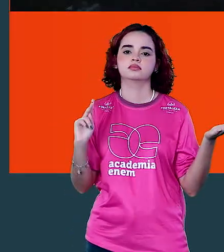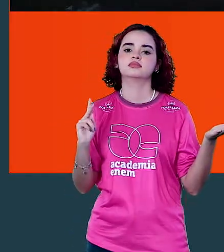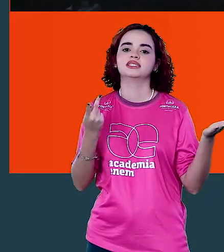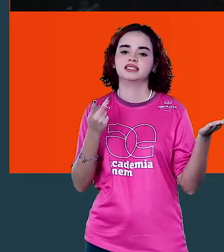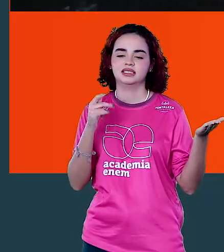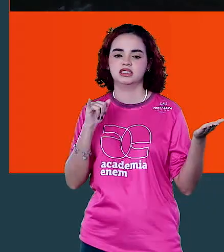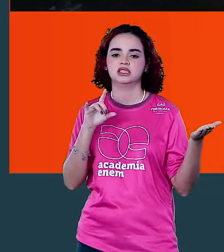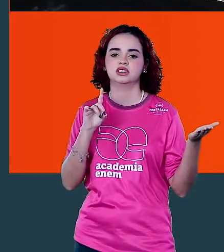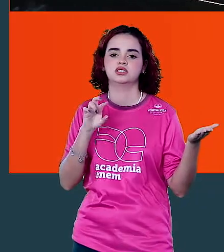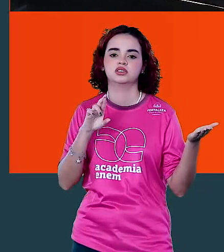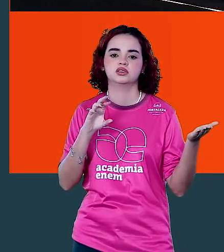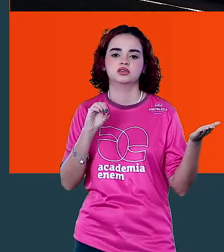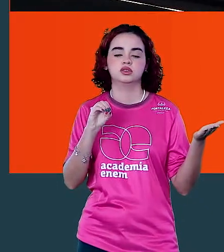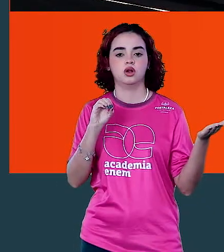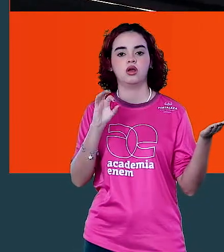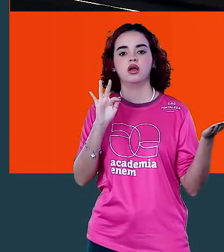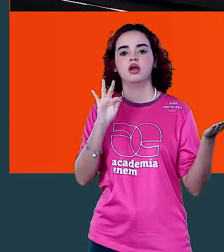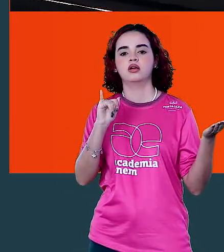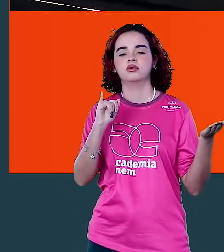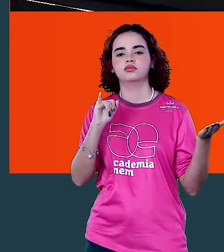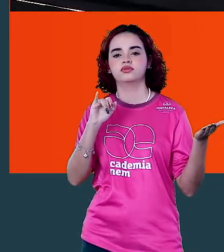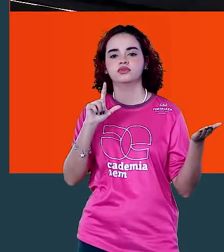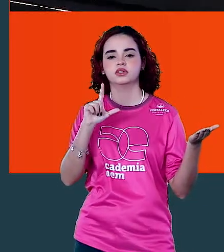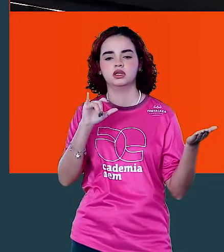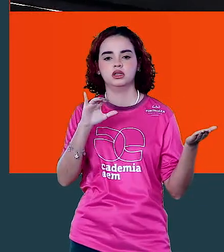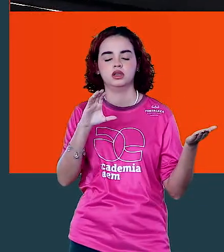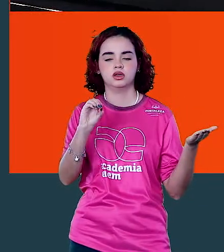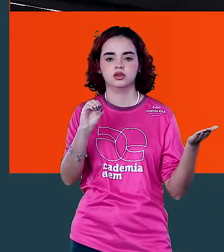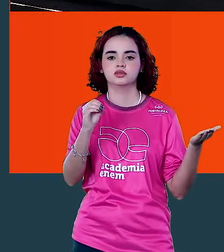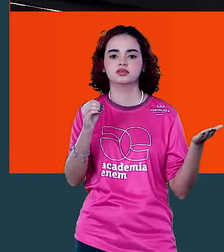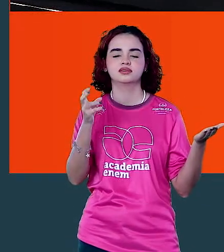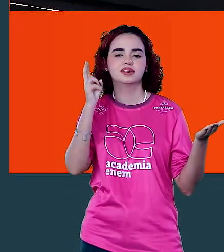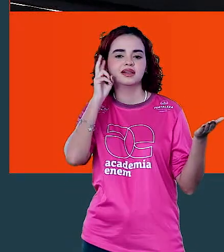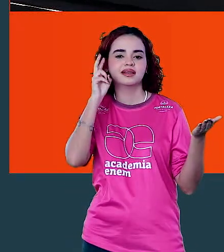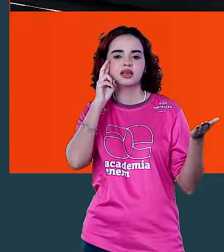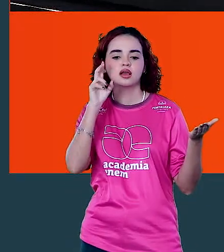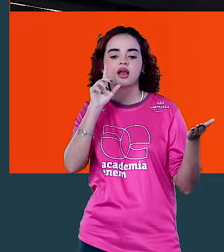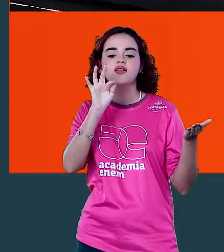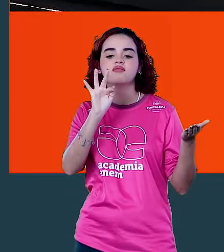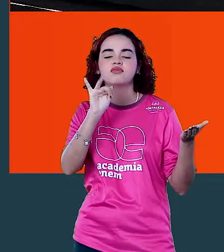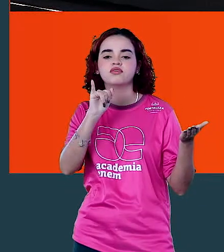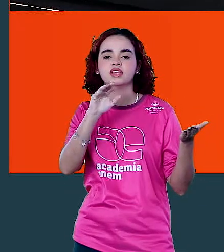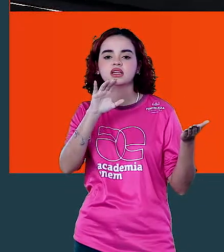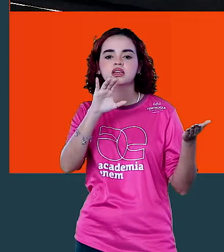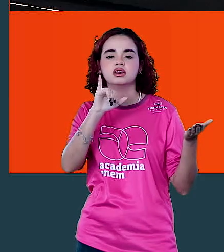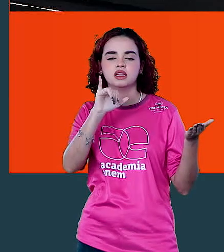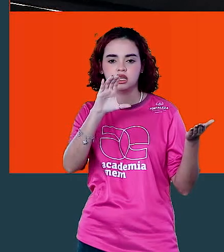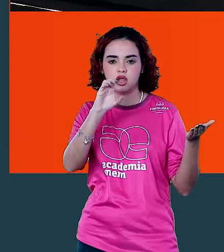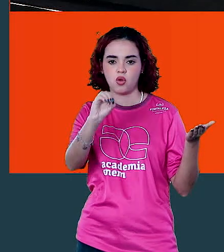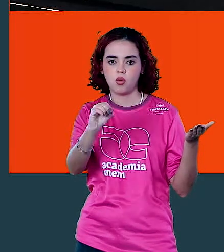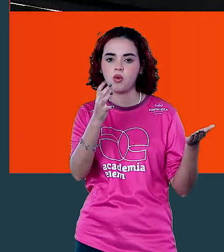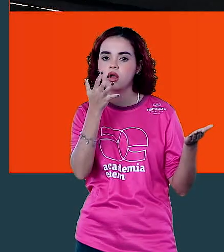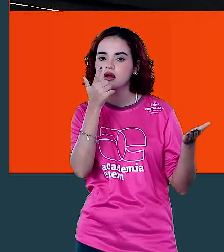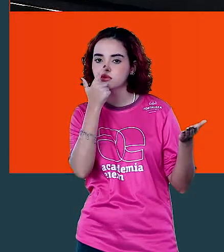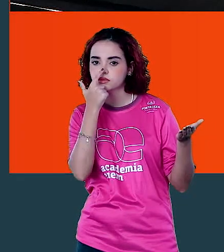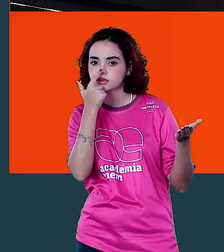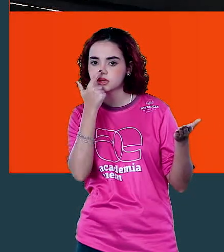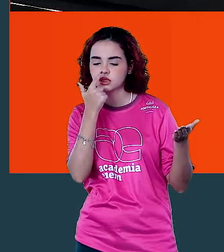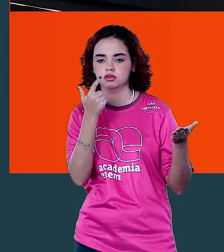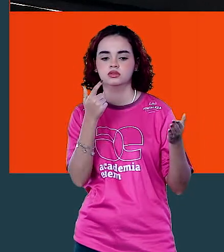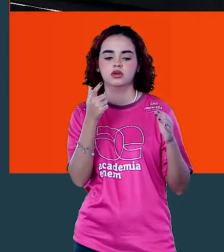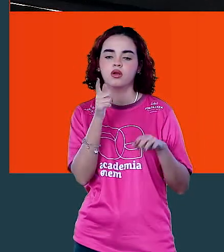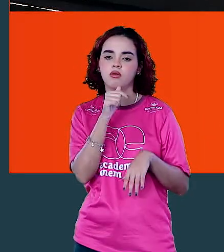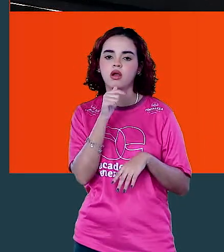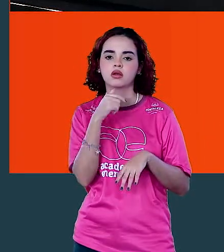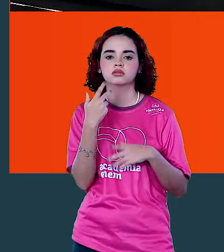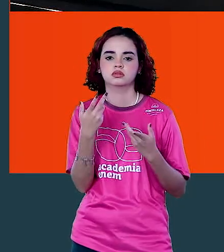Hidrofílico, se liga, ó. Filia, afinidade. Afinidade com quem? Com a água, perfeito. Então é polar.